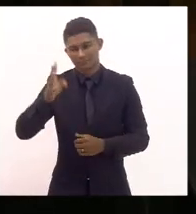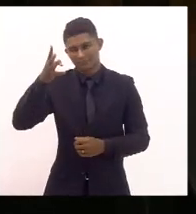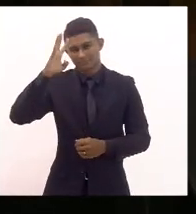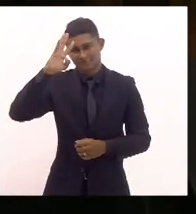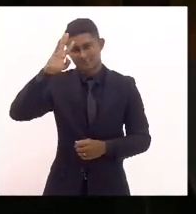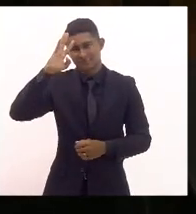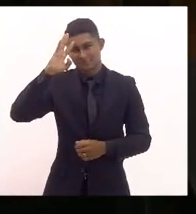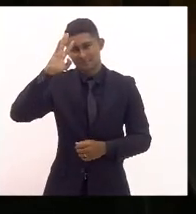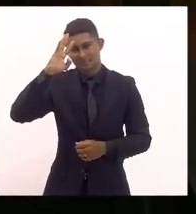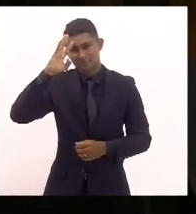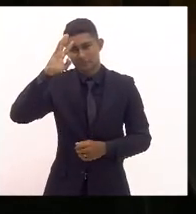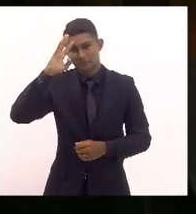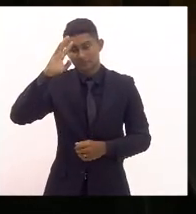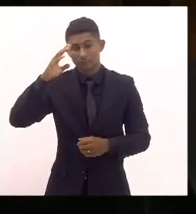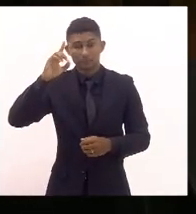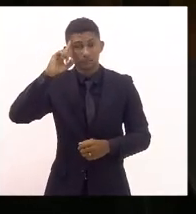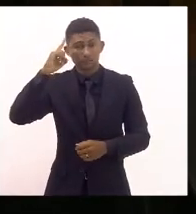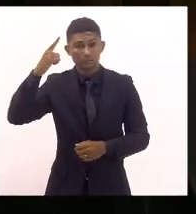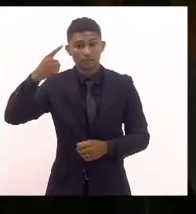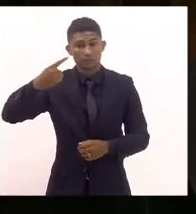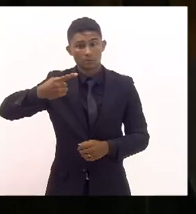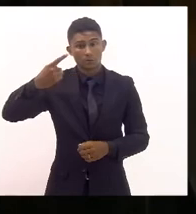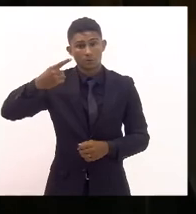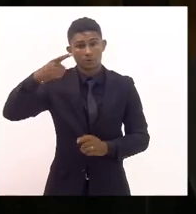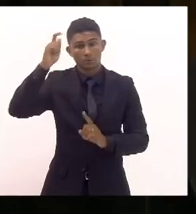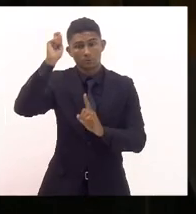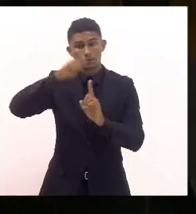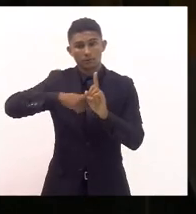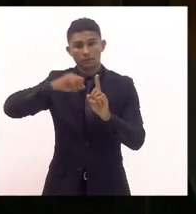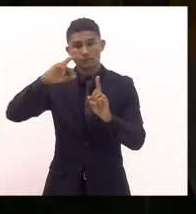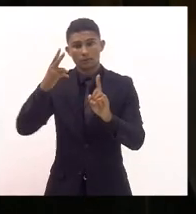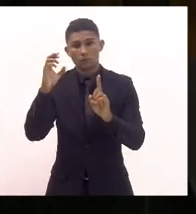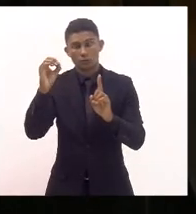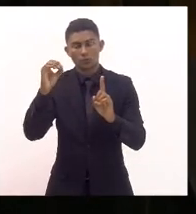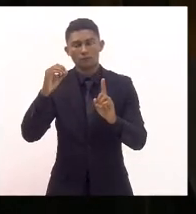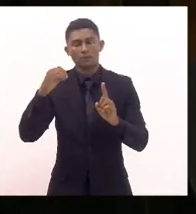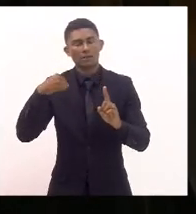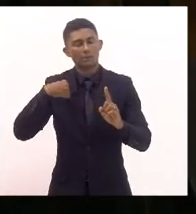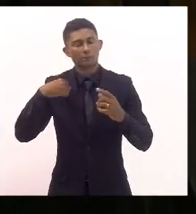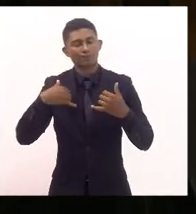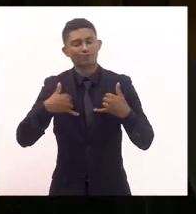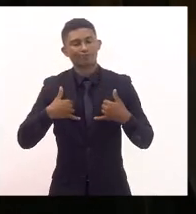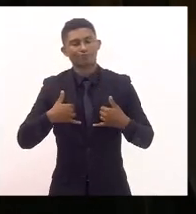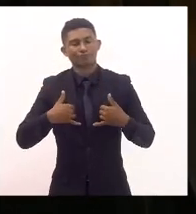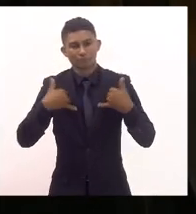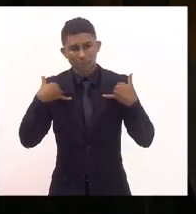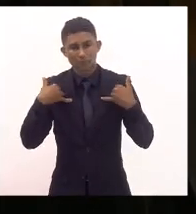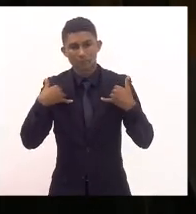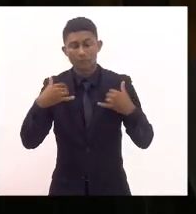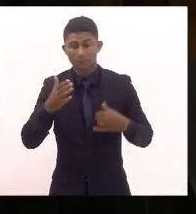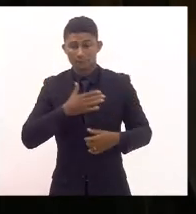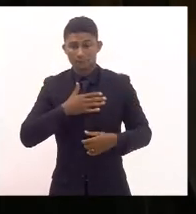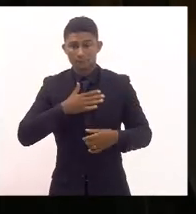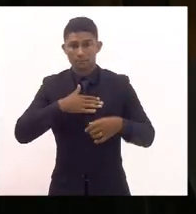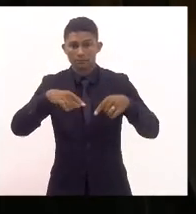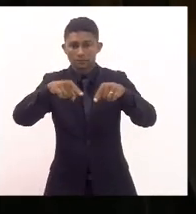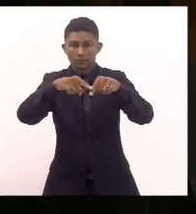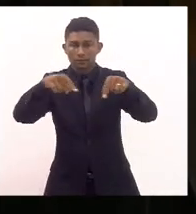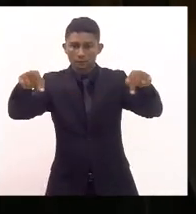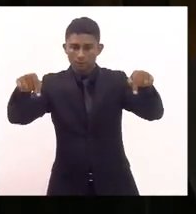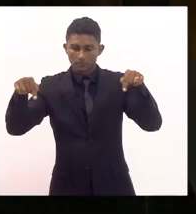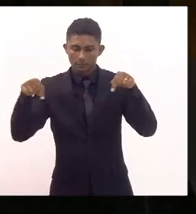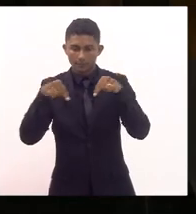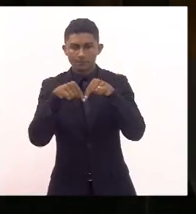quarta-feira dia primeiro de junho tiver a honra de receber aqui o meu gabinete